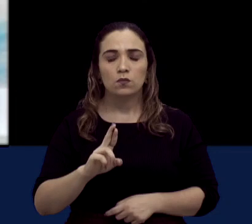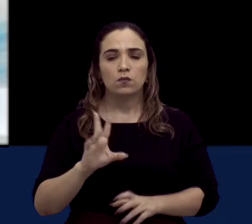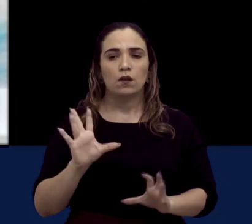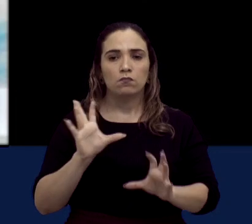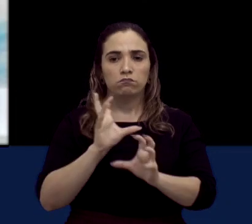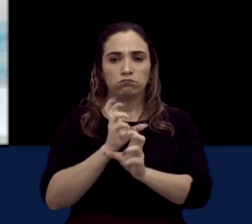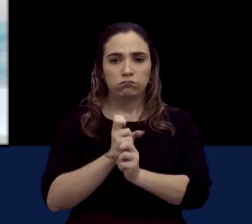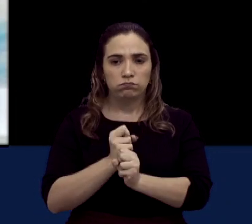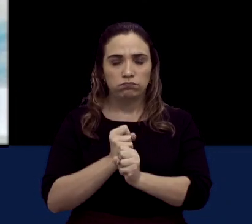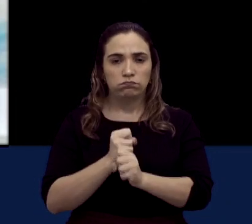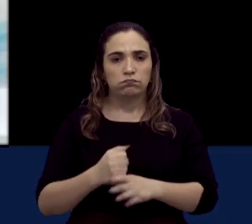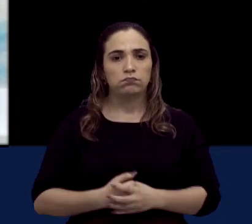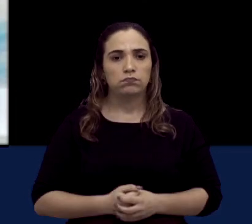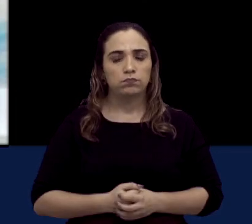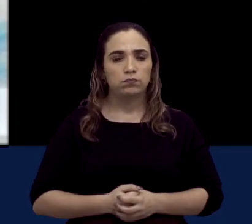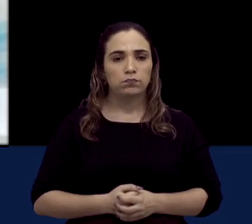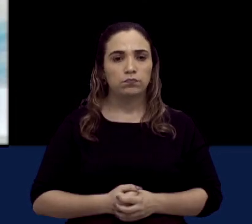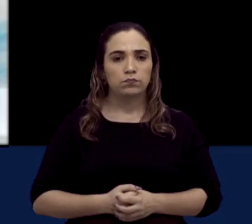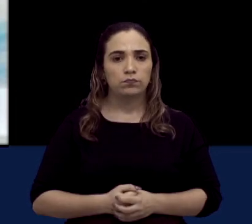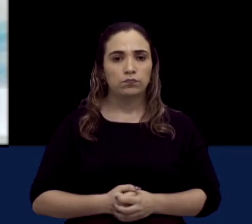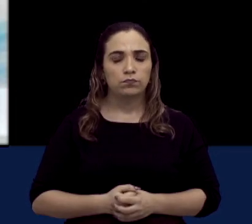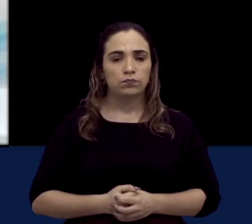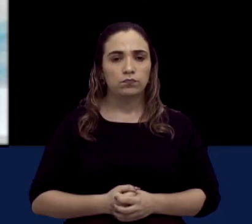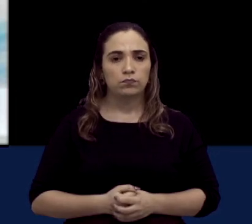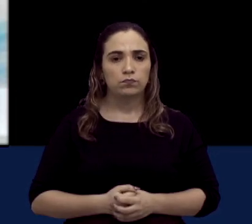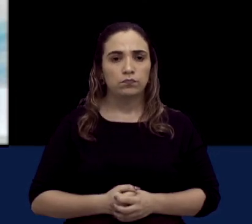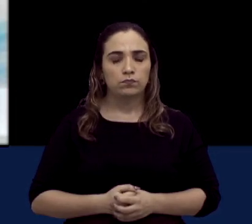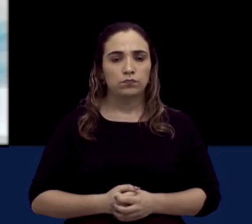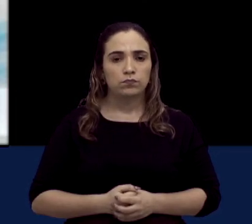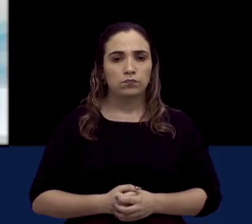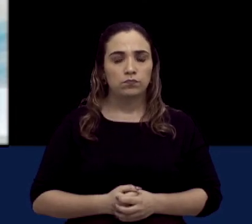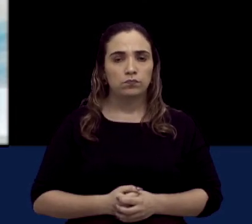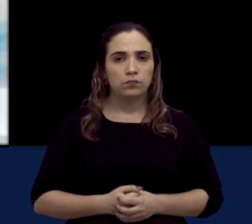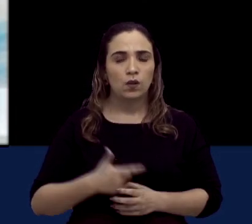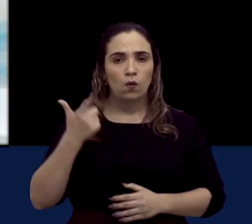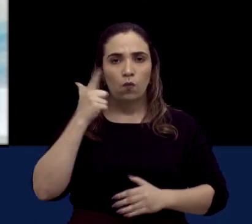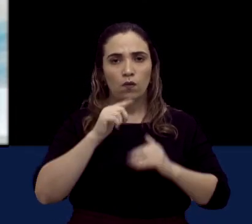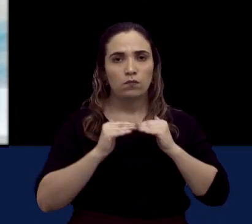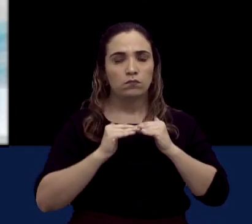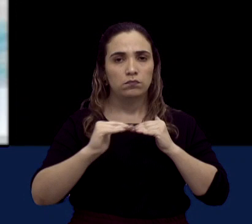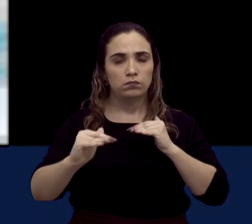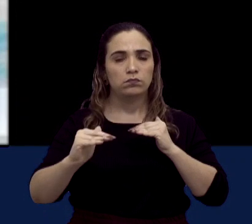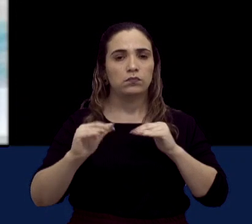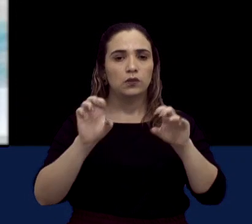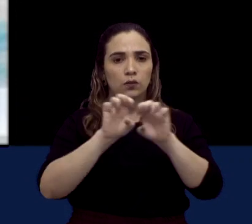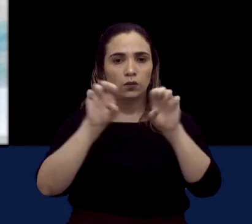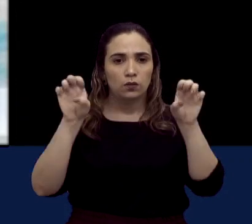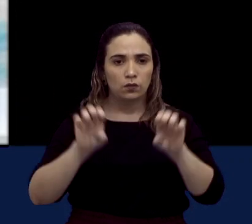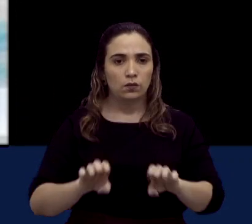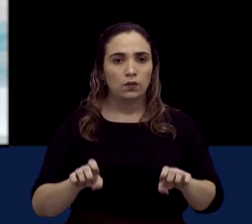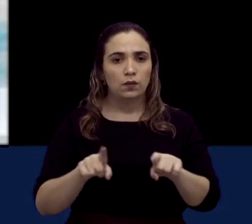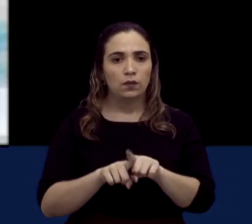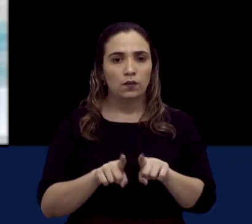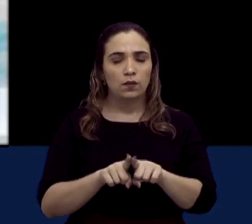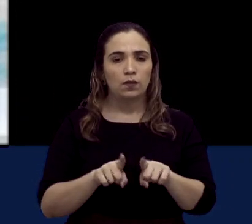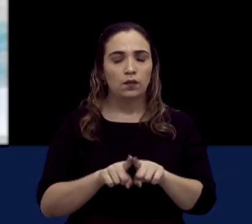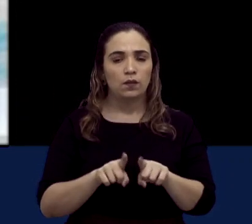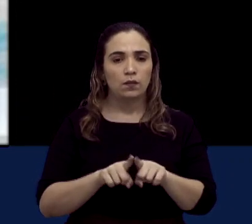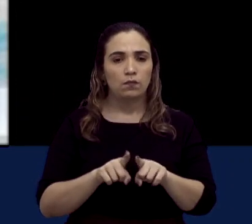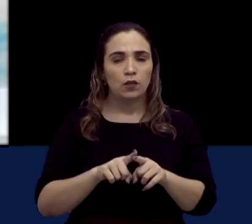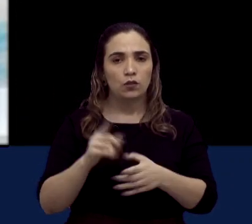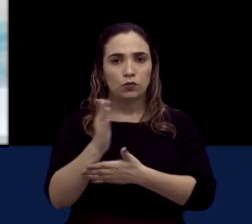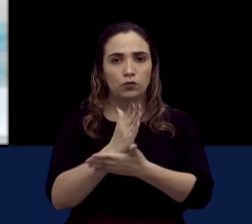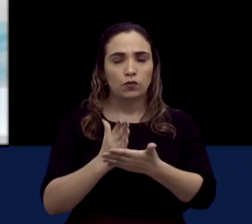posteriori dos resultados, a horizontalização da estrutura, a descentralização de